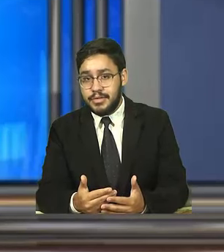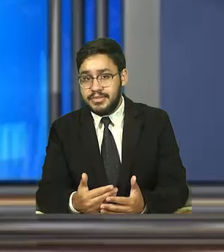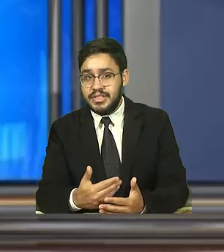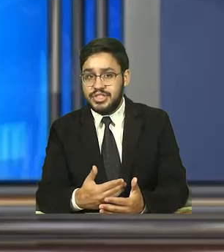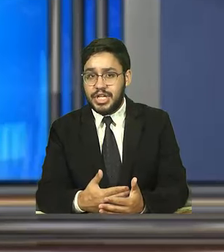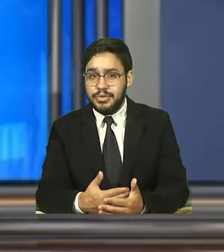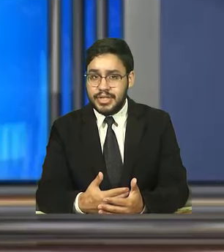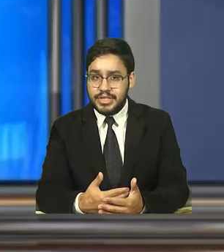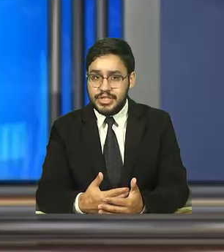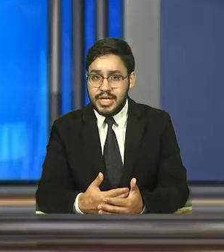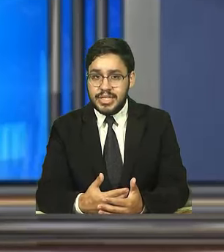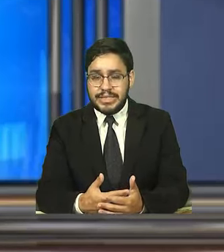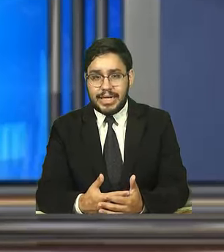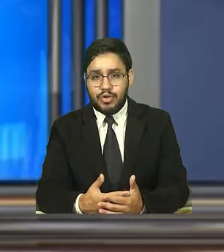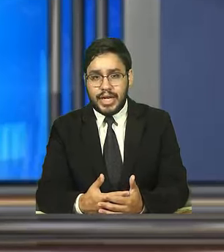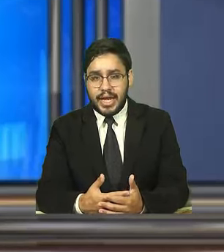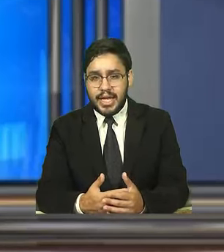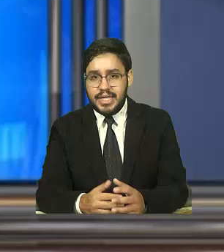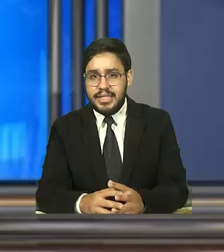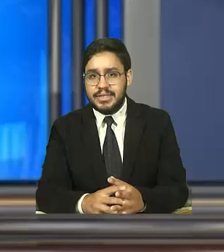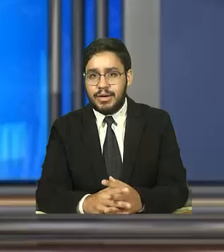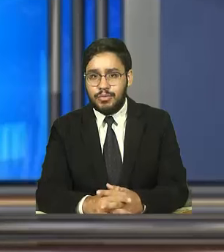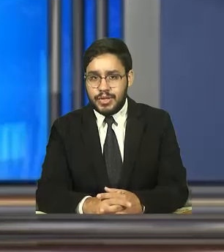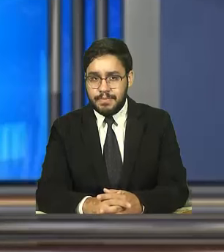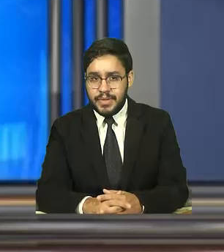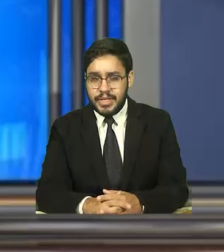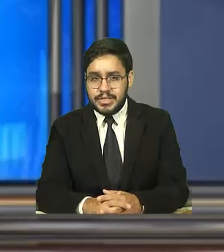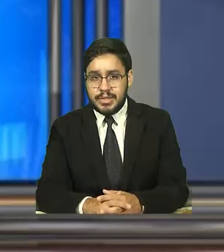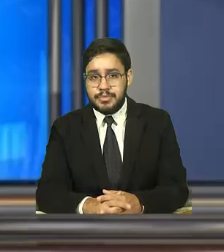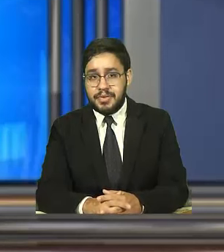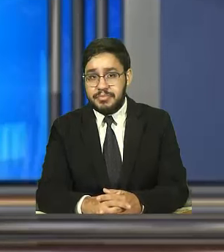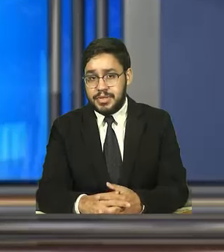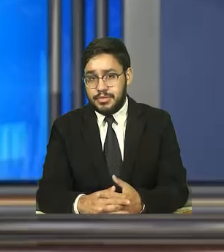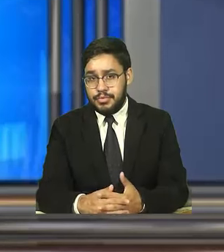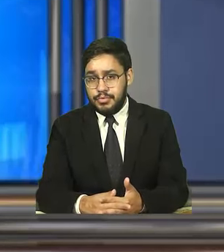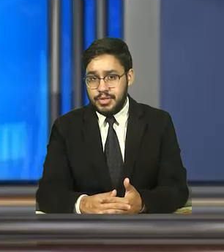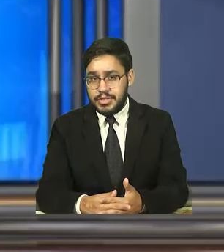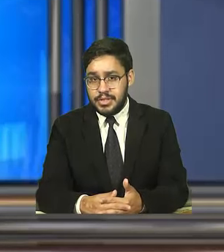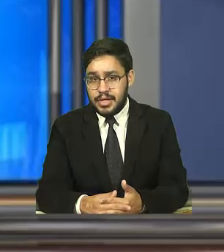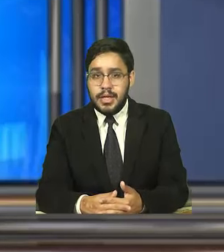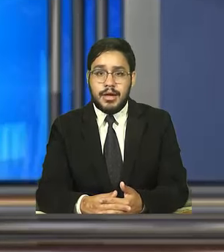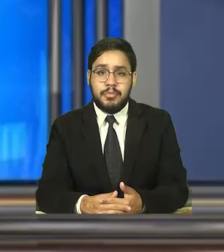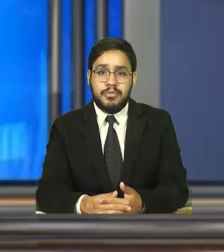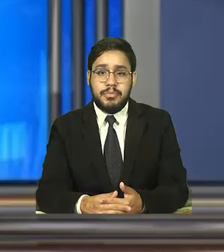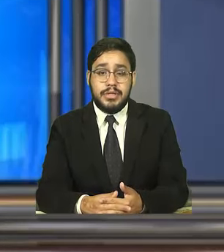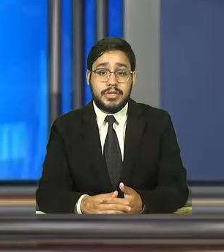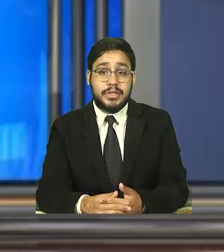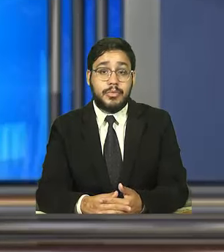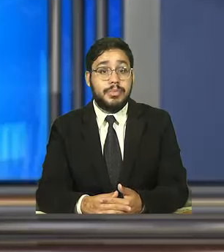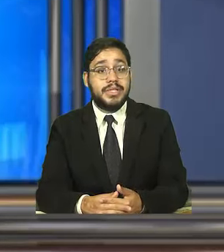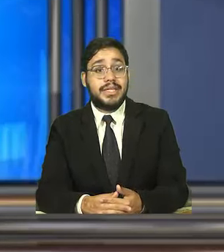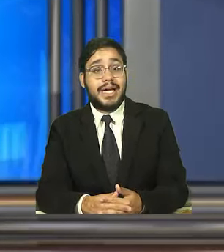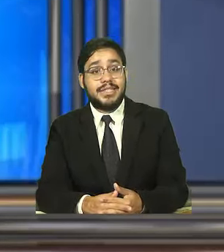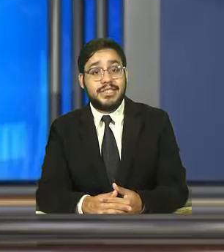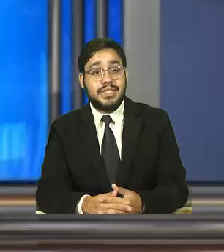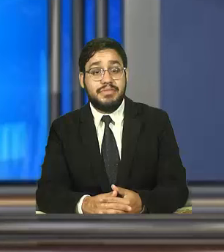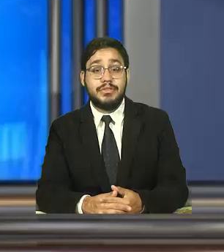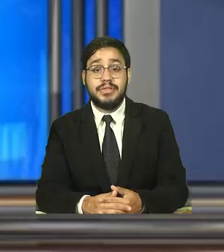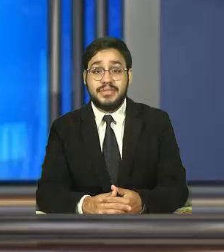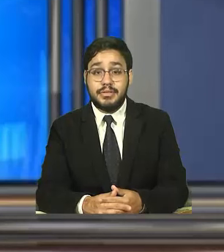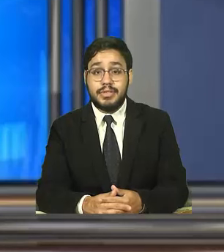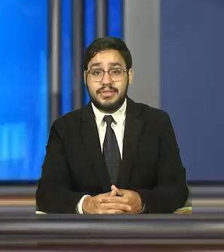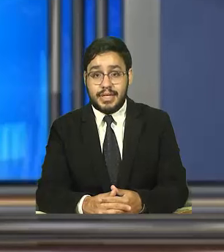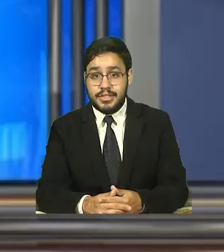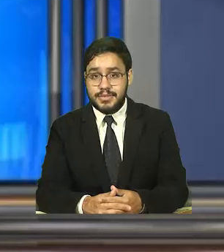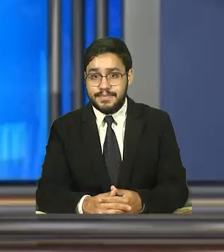nos bairros Engenho Grande Jaconé e Itaúna estamos pavimentando ruas melhorando A mobilidade e